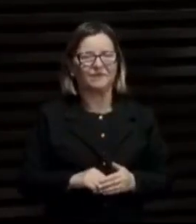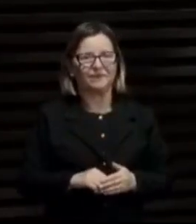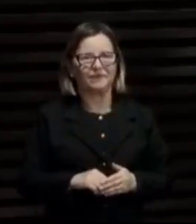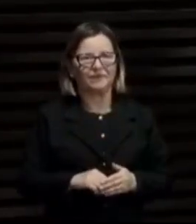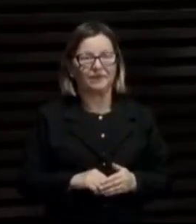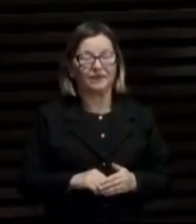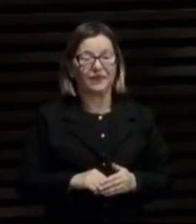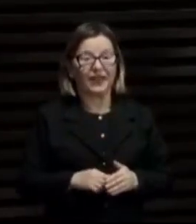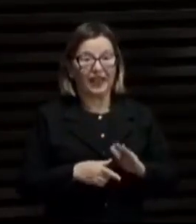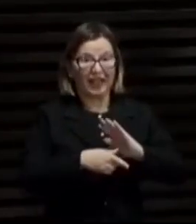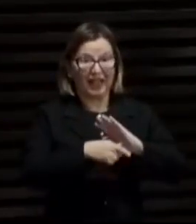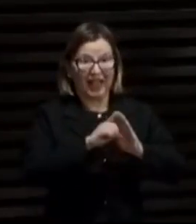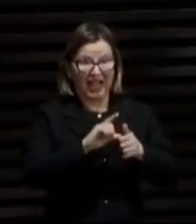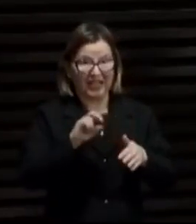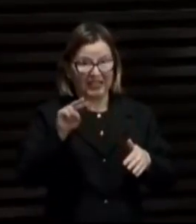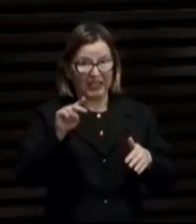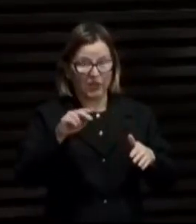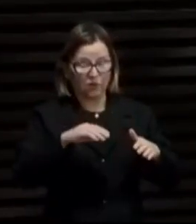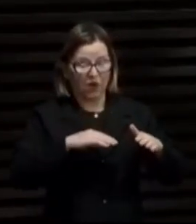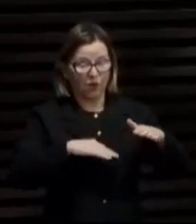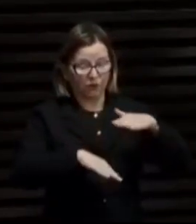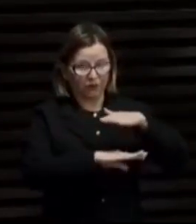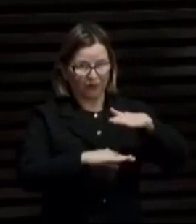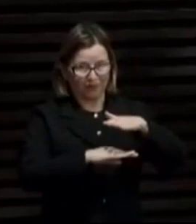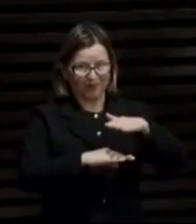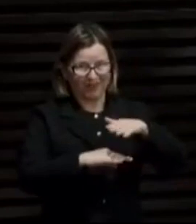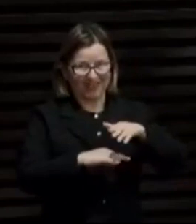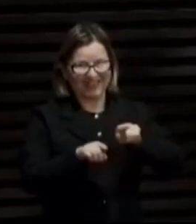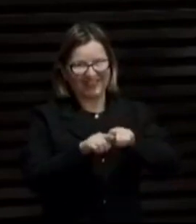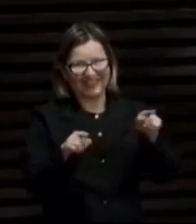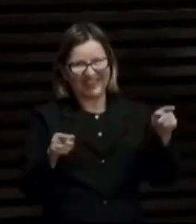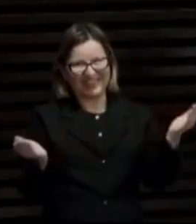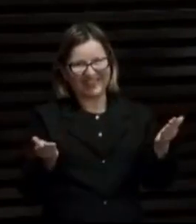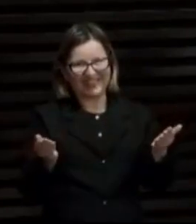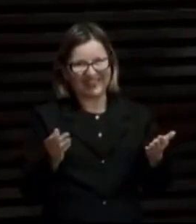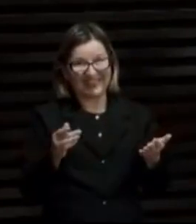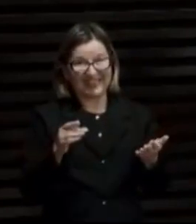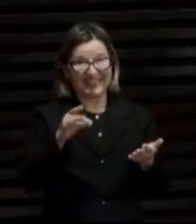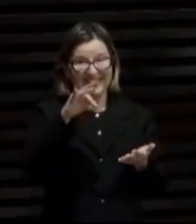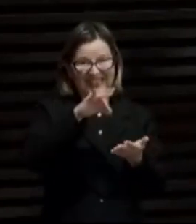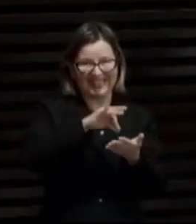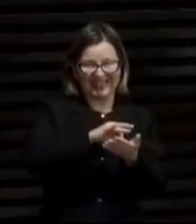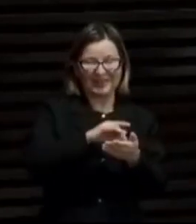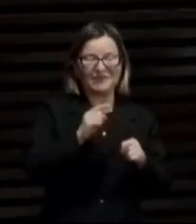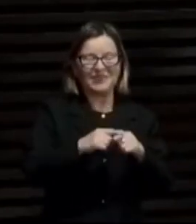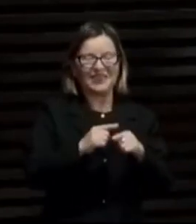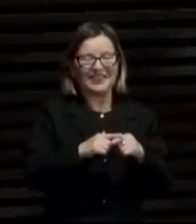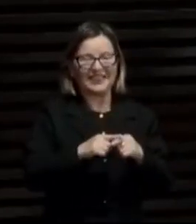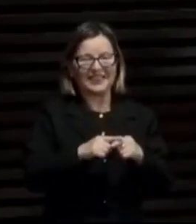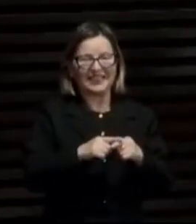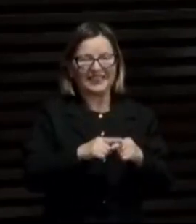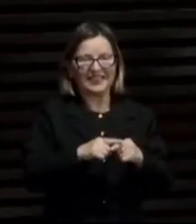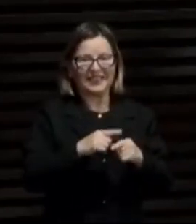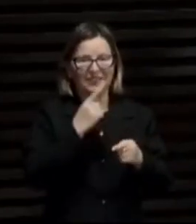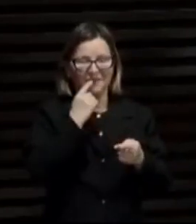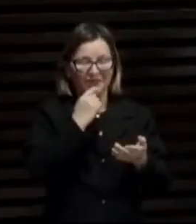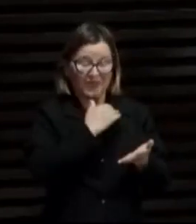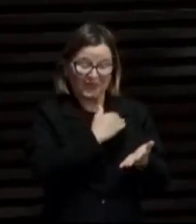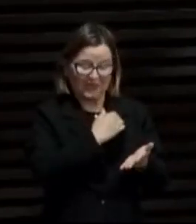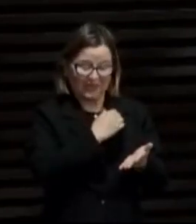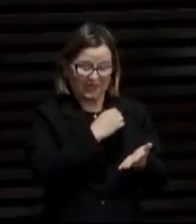sombra, hoje realidade, pois o sangue de Cristo reconciliou e proporcionou